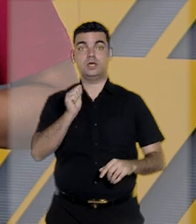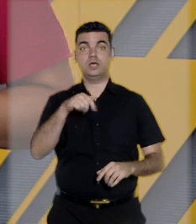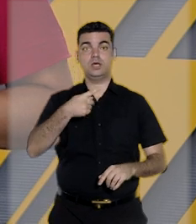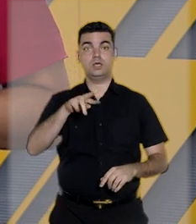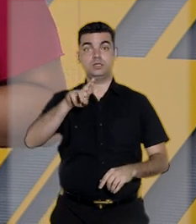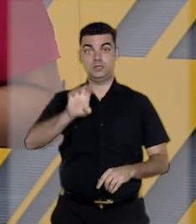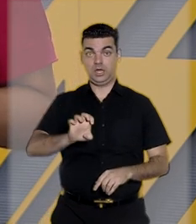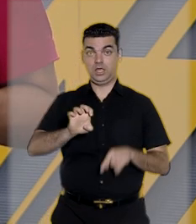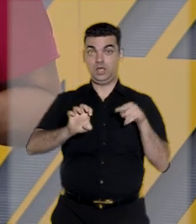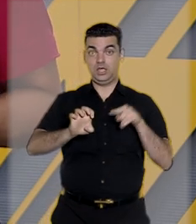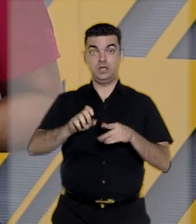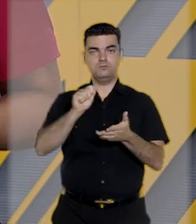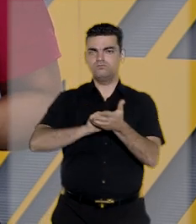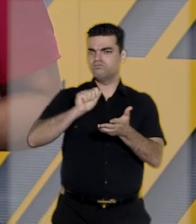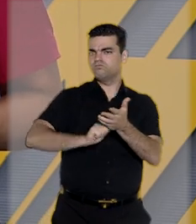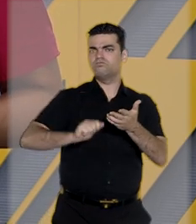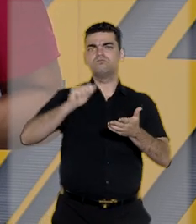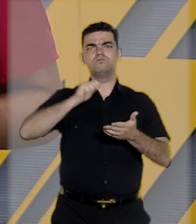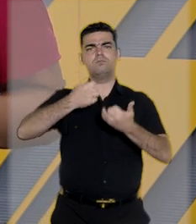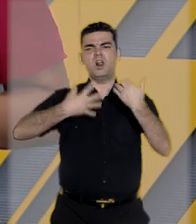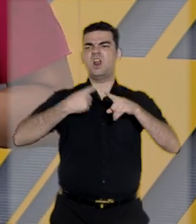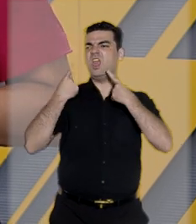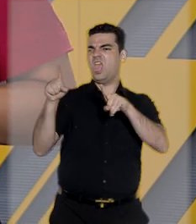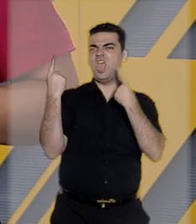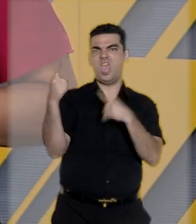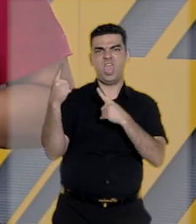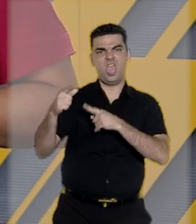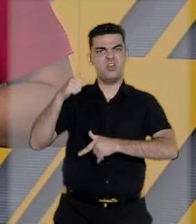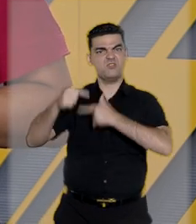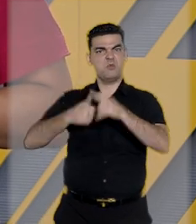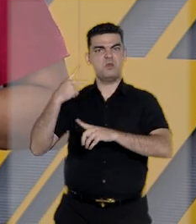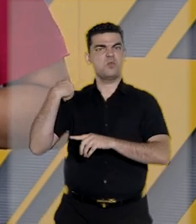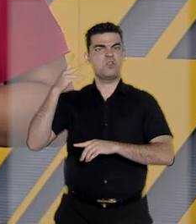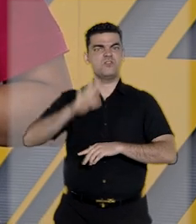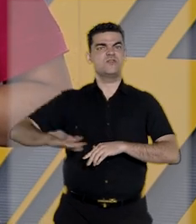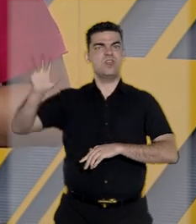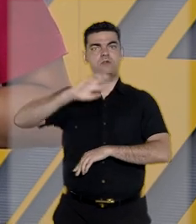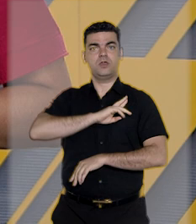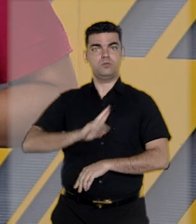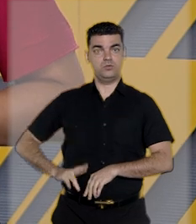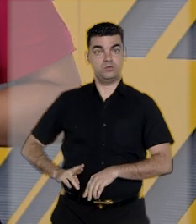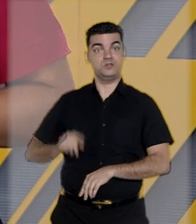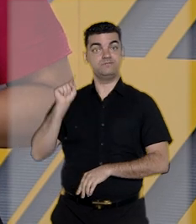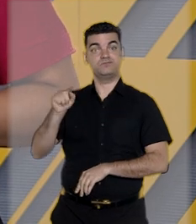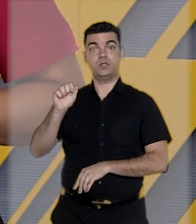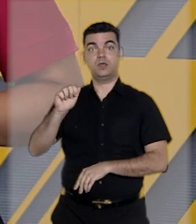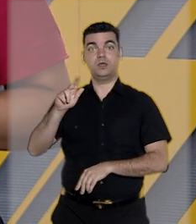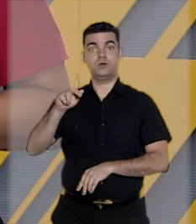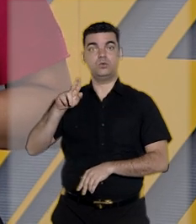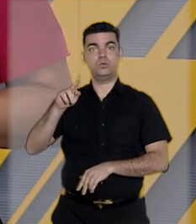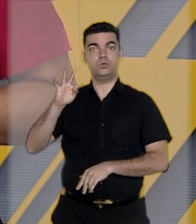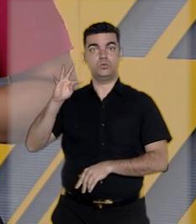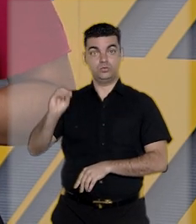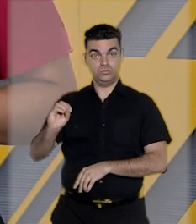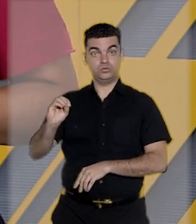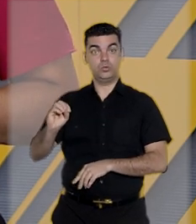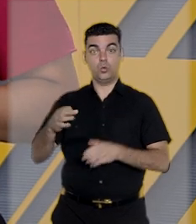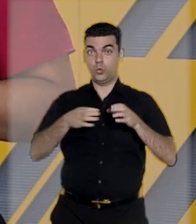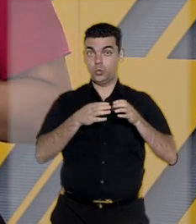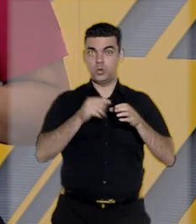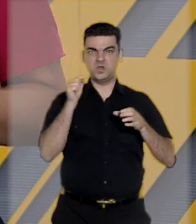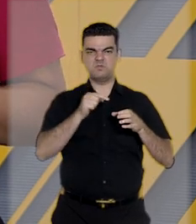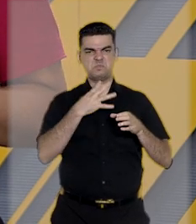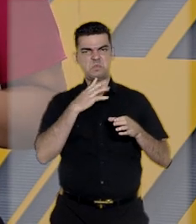André Fernandes, que escreveu matéria com críticas à atuação do Procurador-Geral da República, Augusto Aras. O